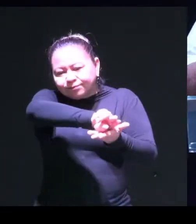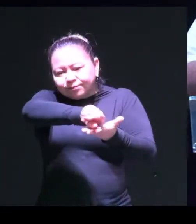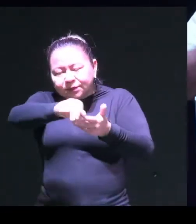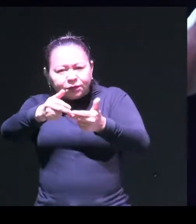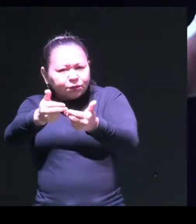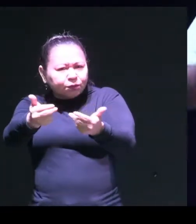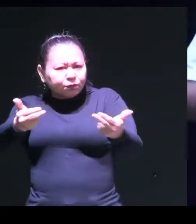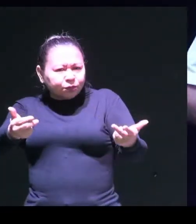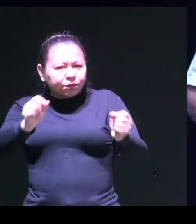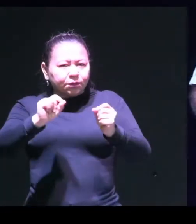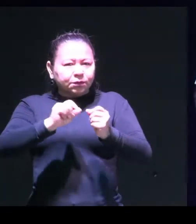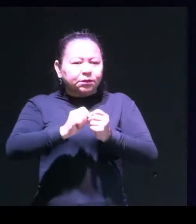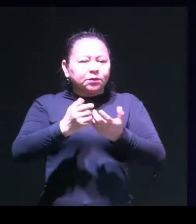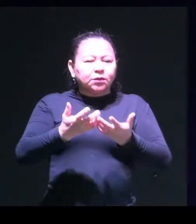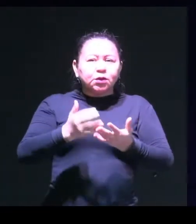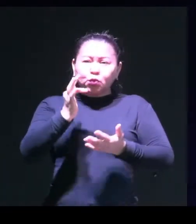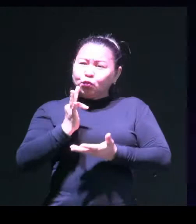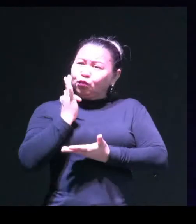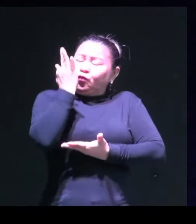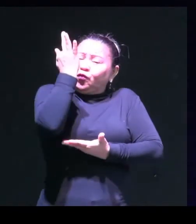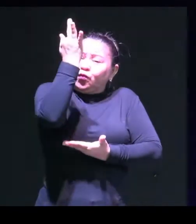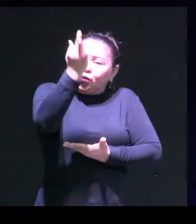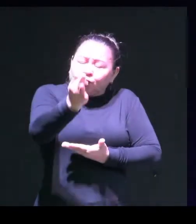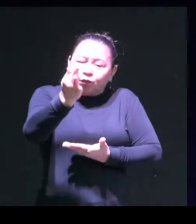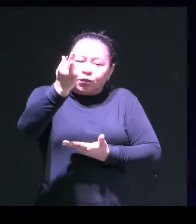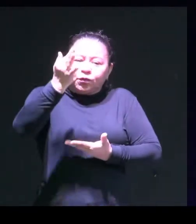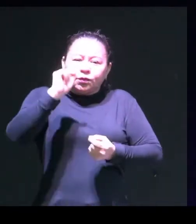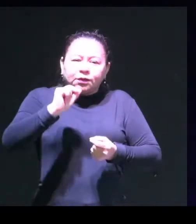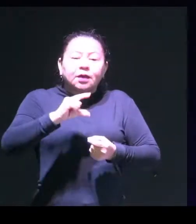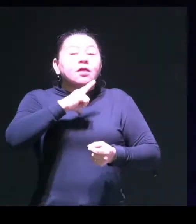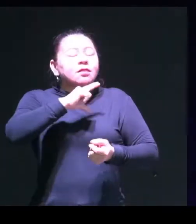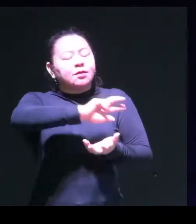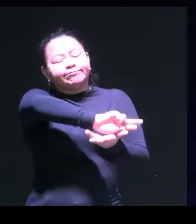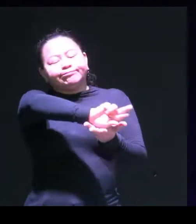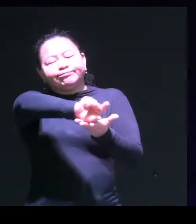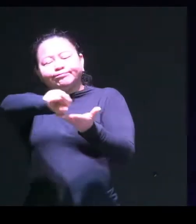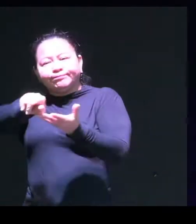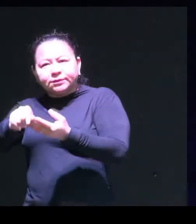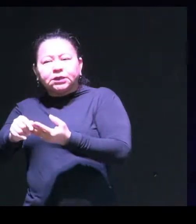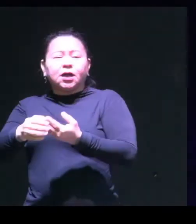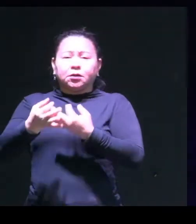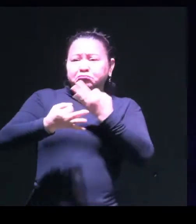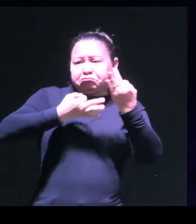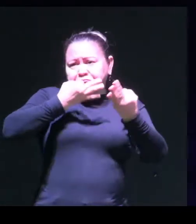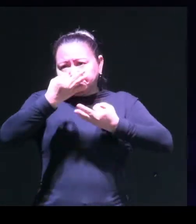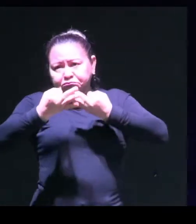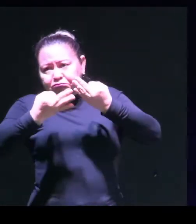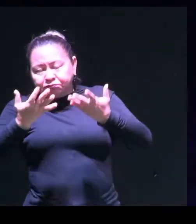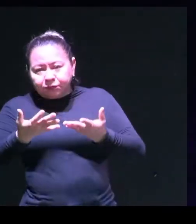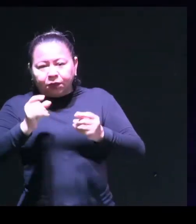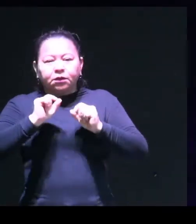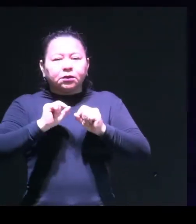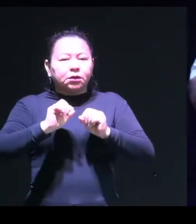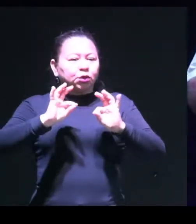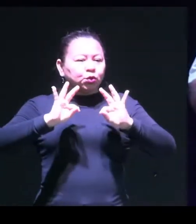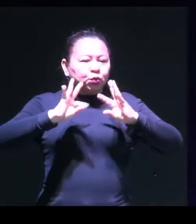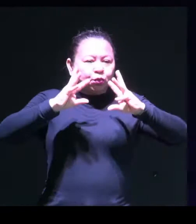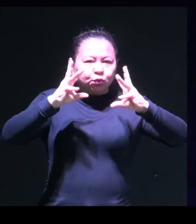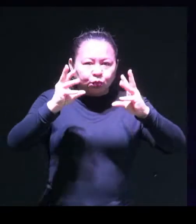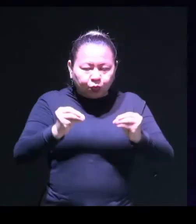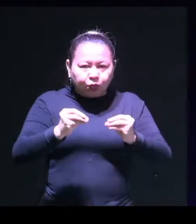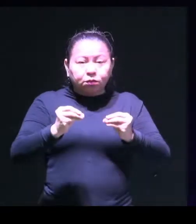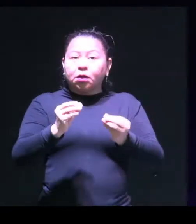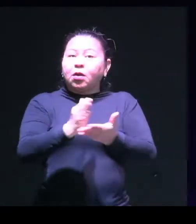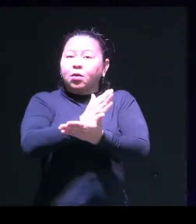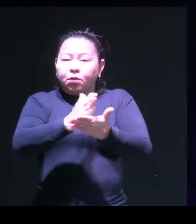coisas, do que virá no futuro. E existem vários pontos de vista e em todos eles, ou